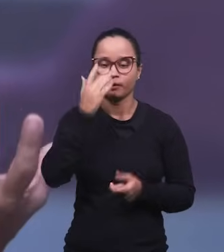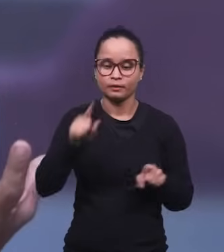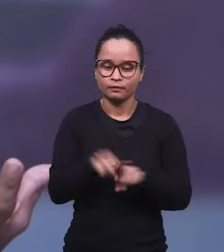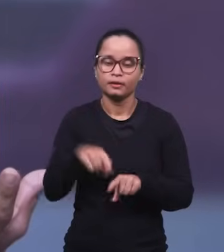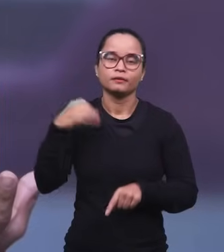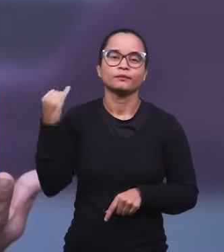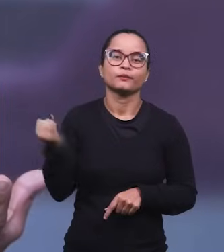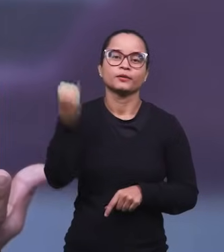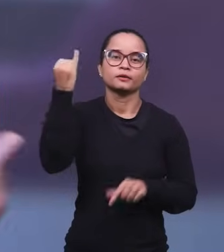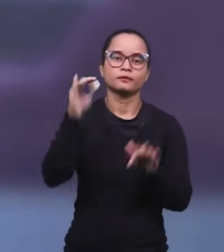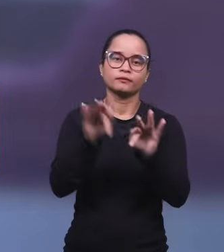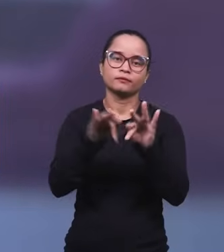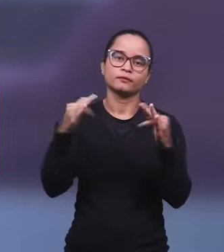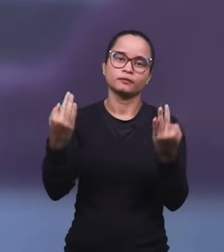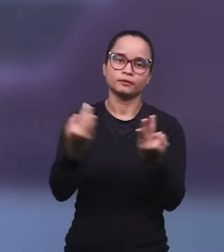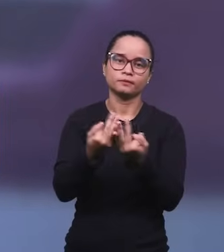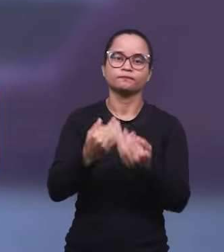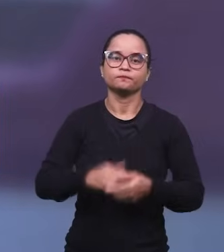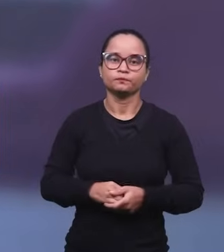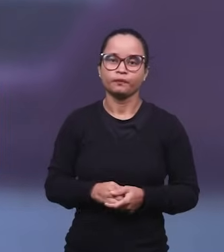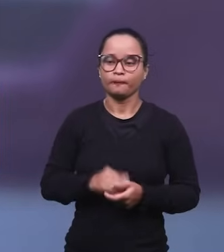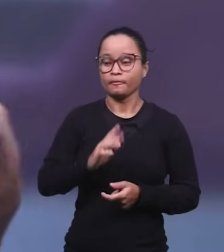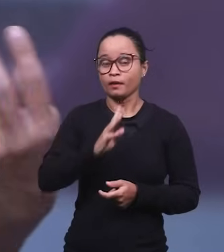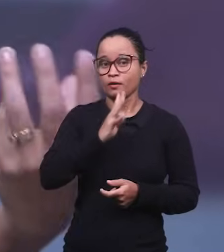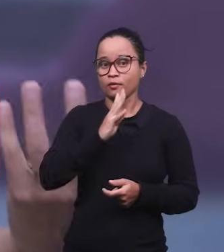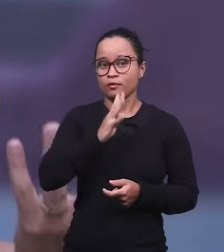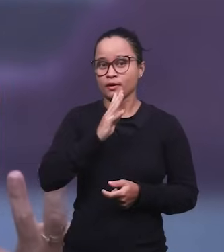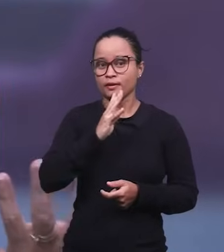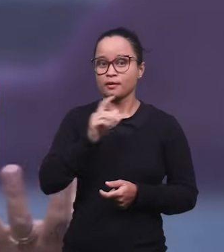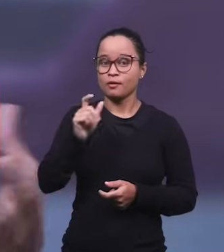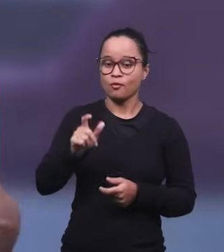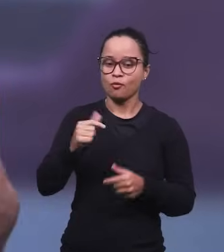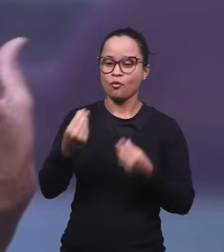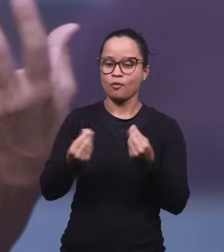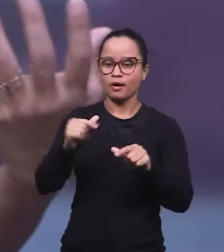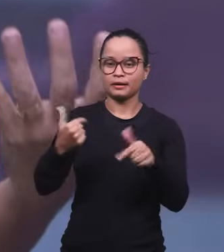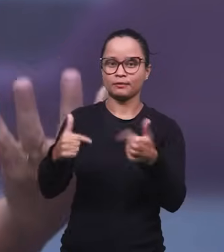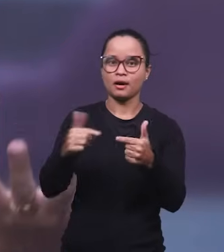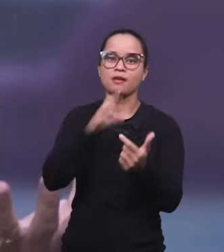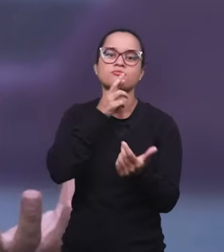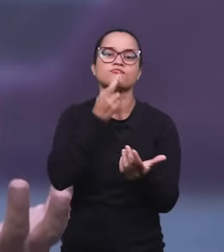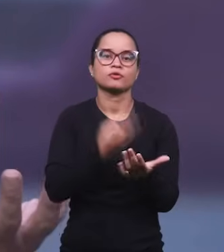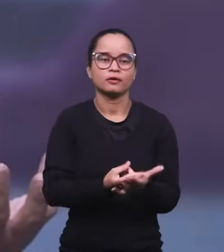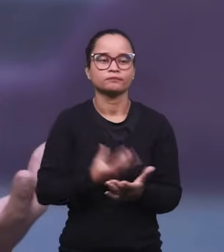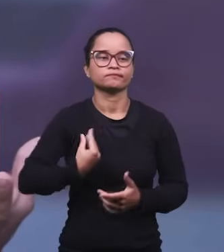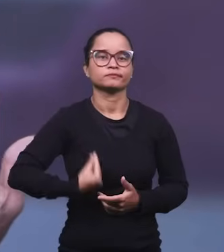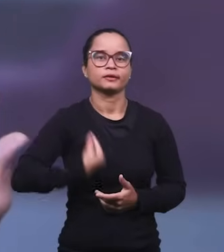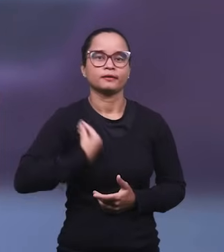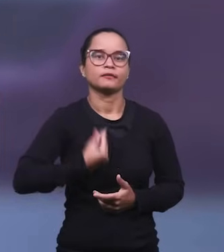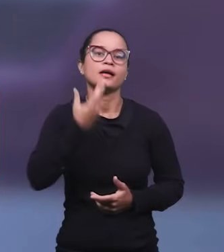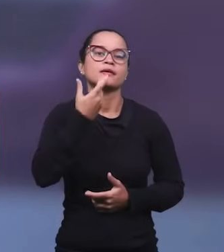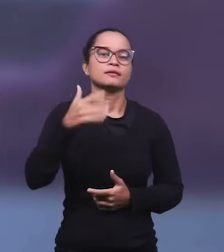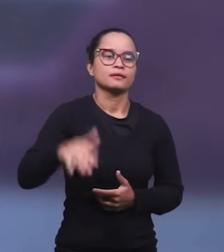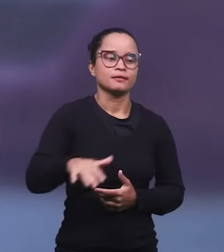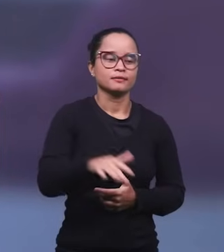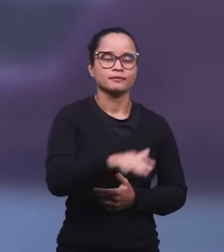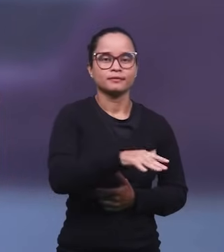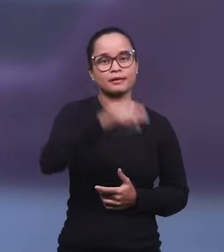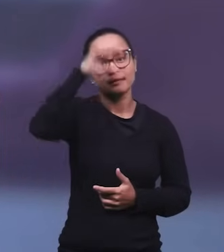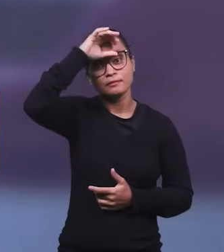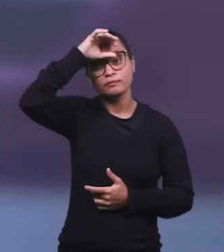tão importante quanto a família conhecer como se dá esse trabalho, o impacto disso na vida das crianças,